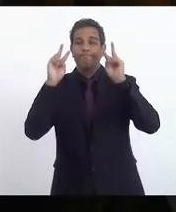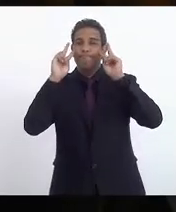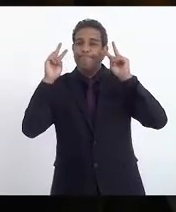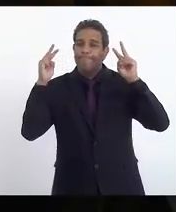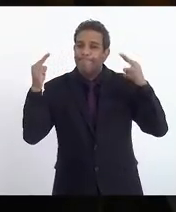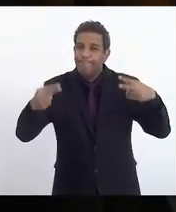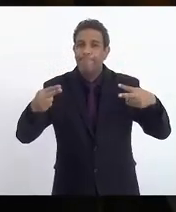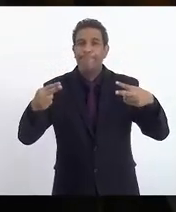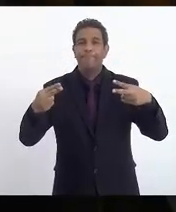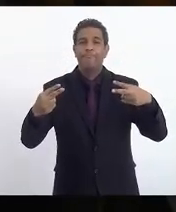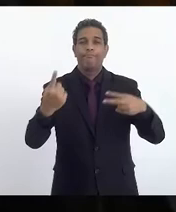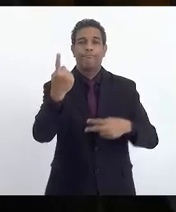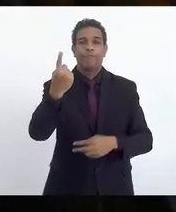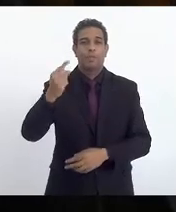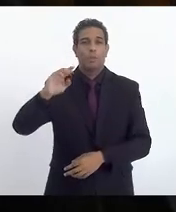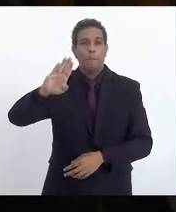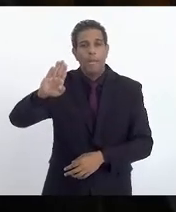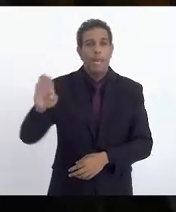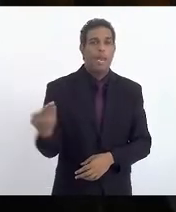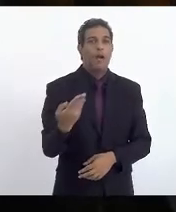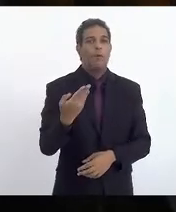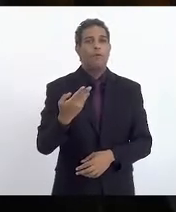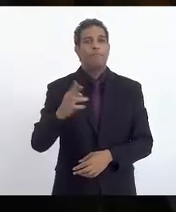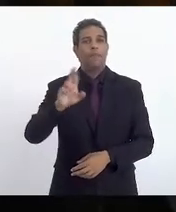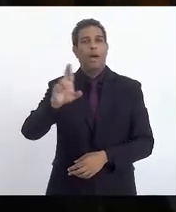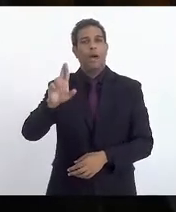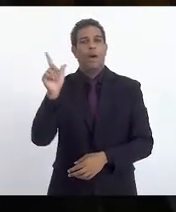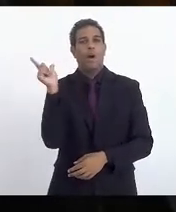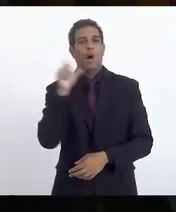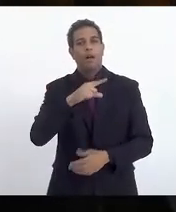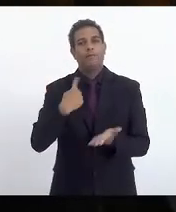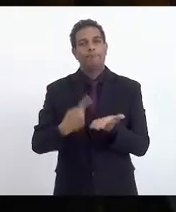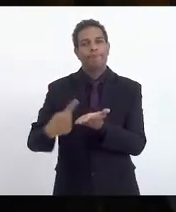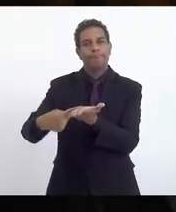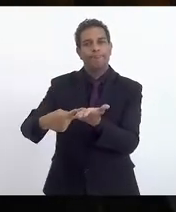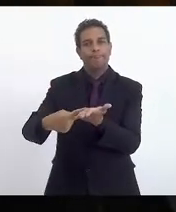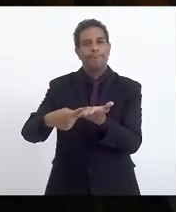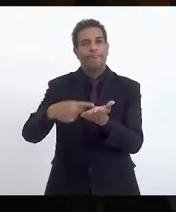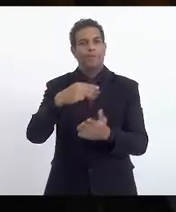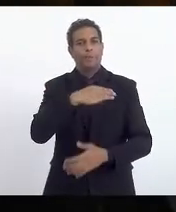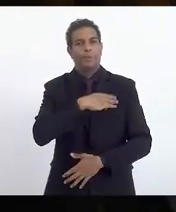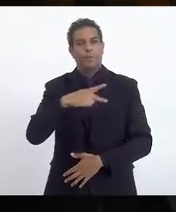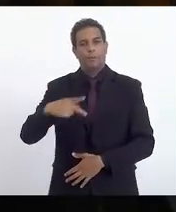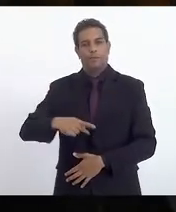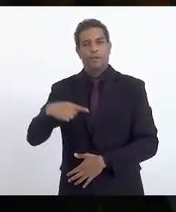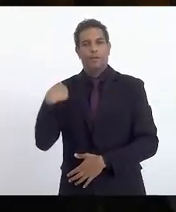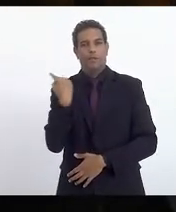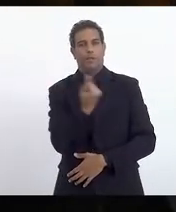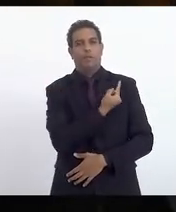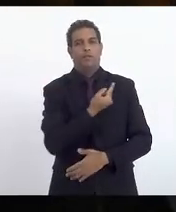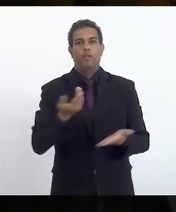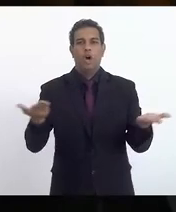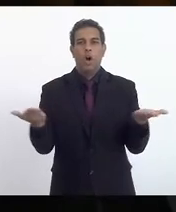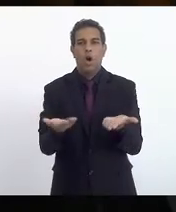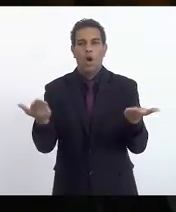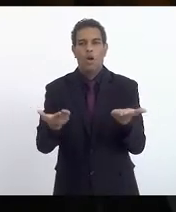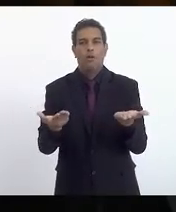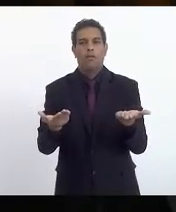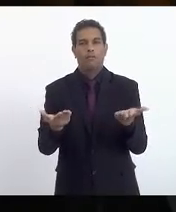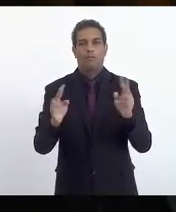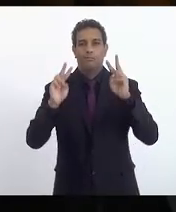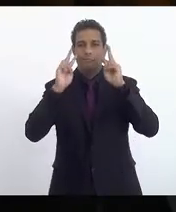um passivo de quase 1 bilhão de reais que o estado contesta MP acontece aqui nós aqui na Alegre contestamos